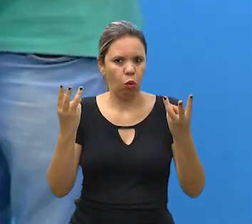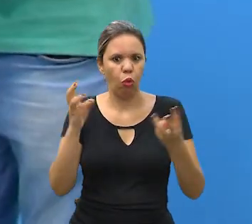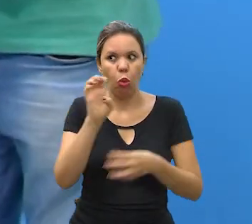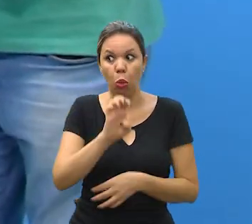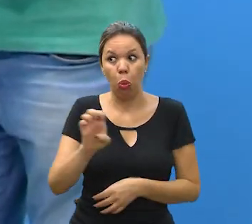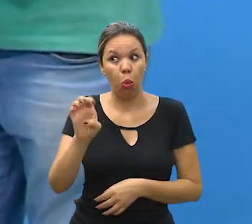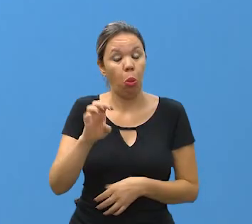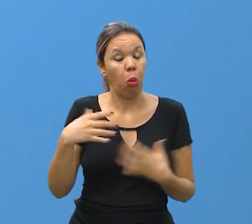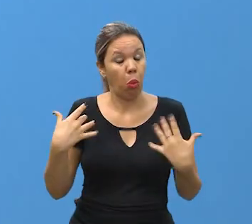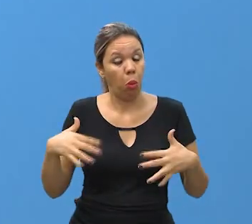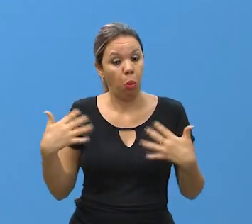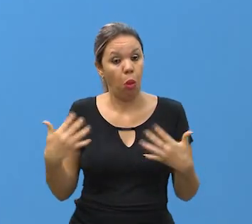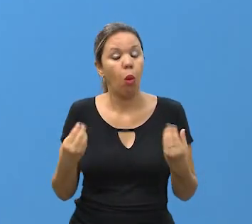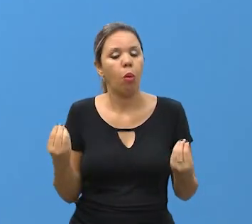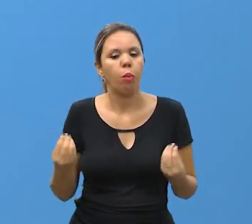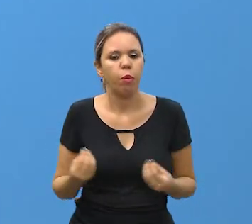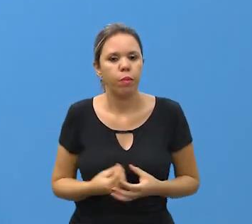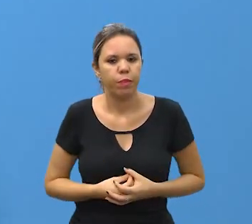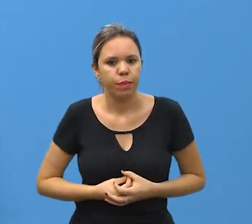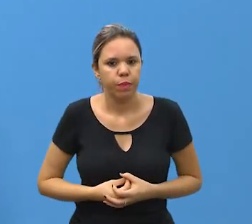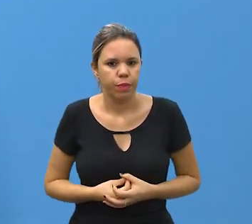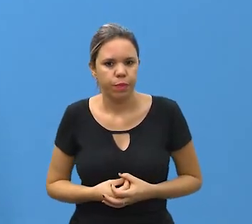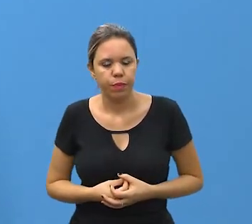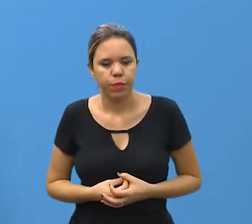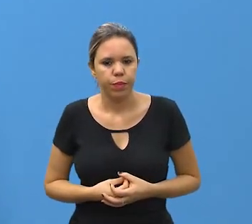shows lá na Europa. Como é que tem sido isso daí?